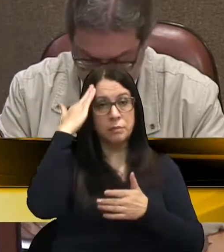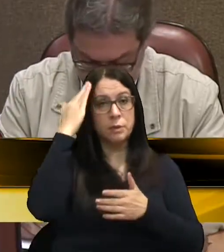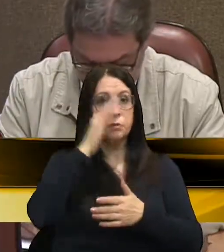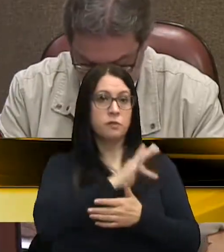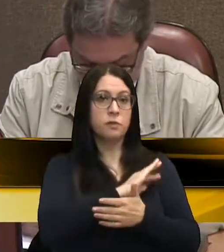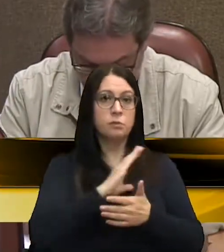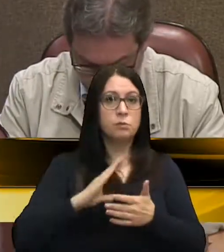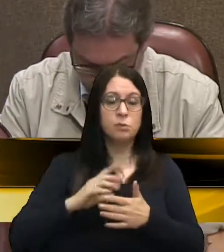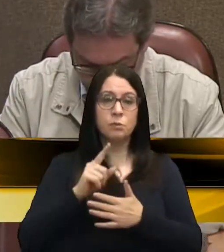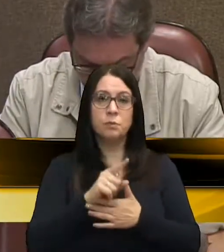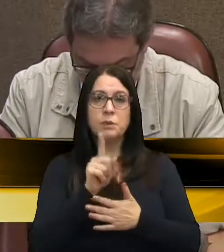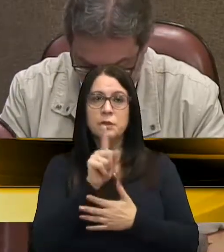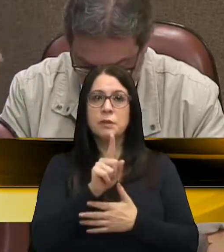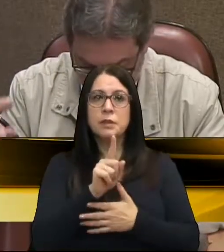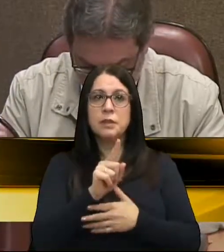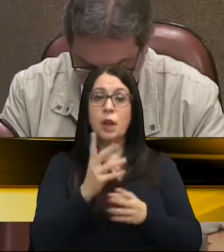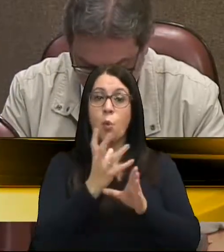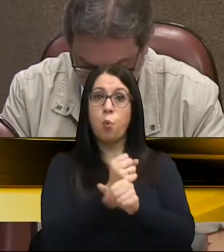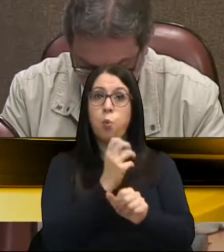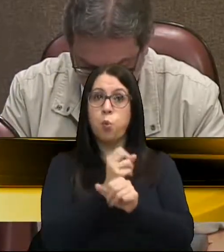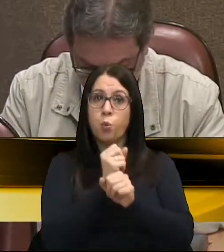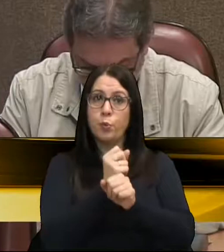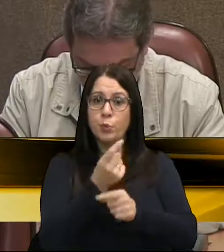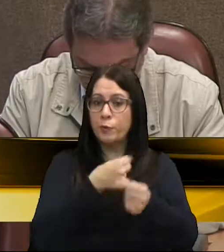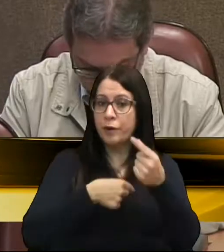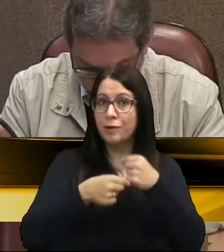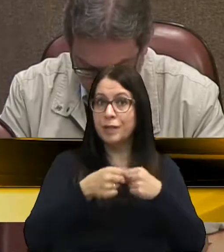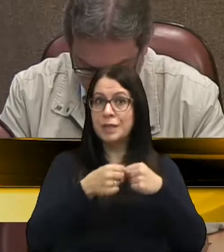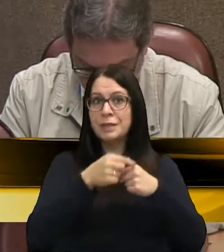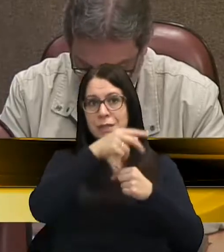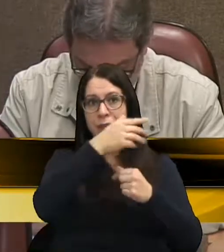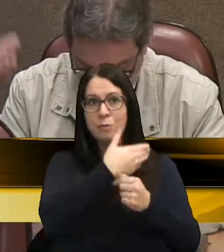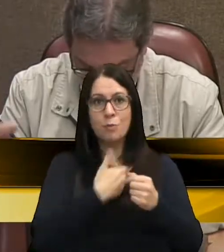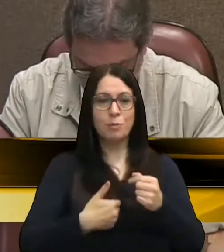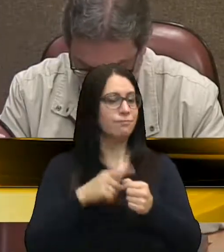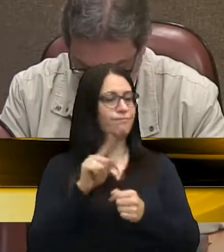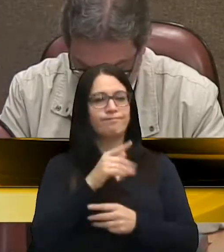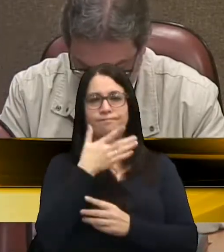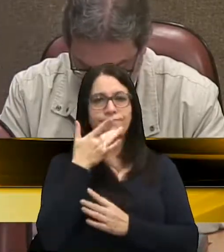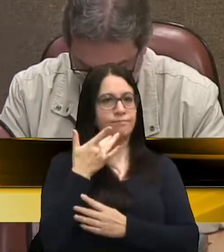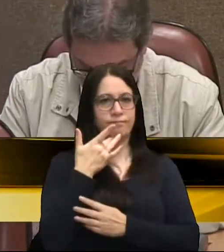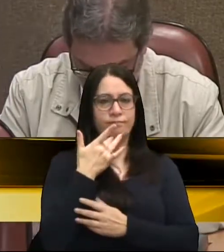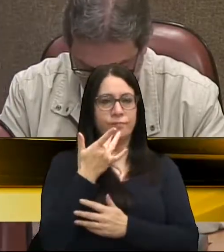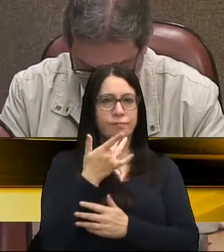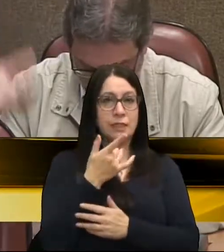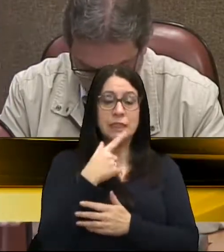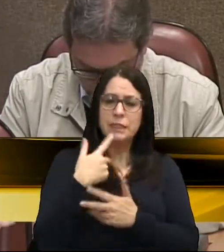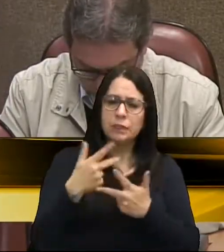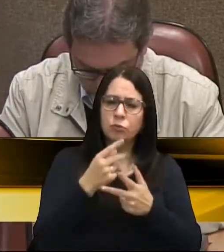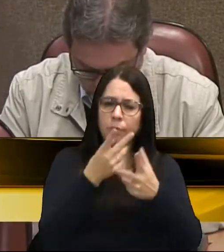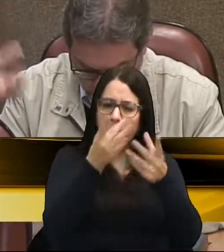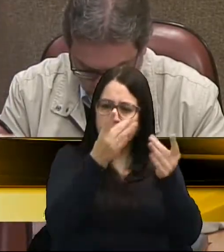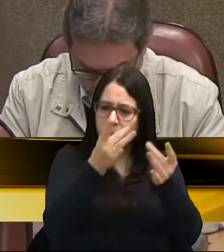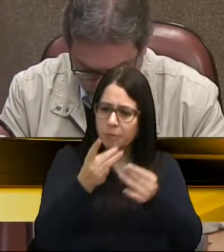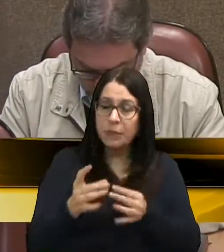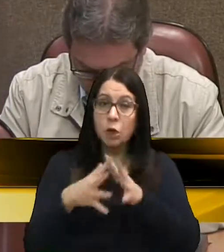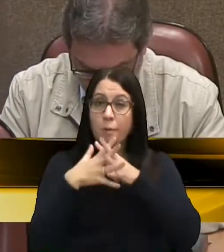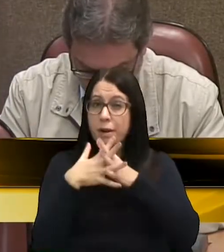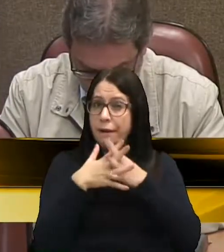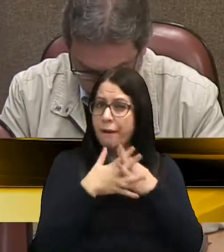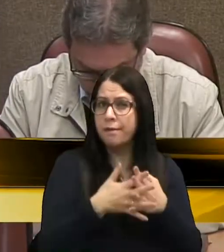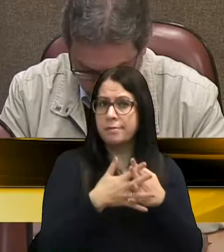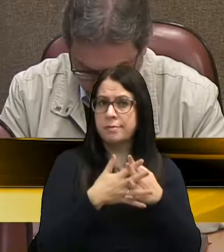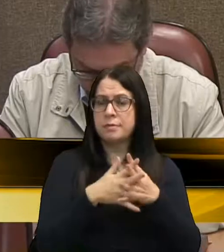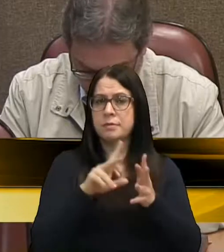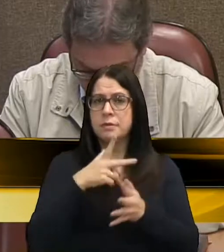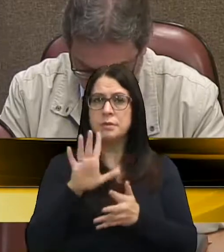Cassina, que a contabilidade, as finanças públicas não são fáceis, elas são peças densas, complicadas, e